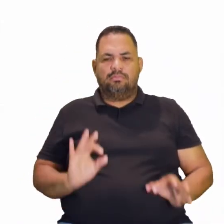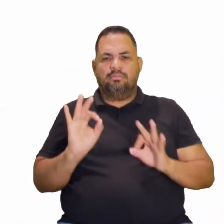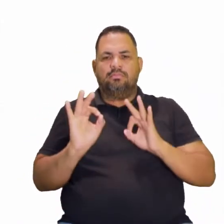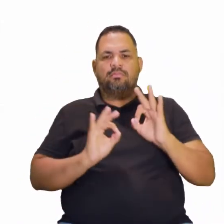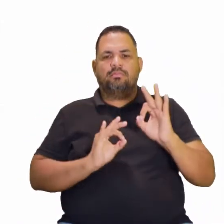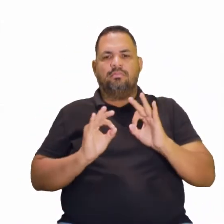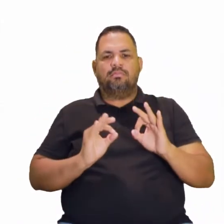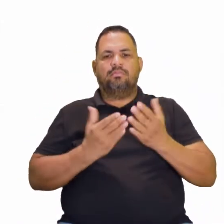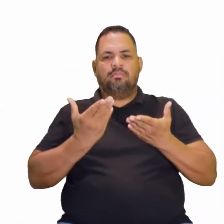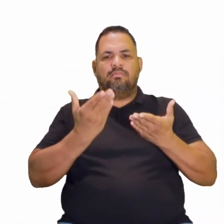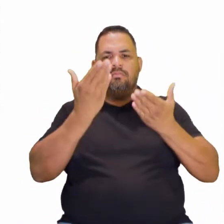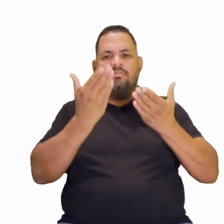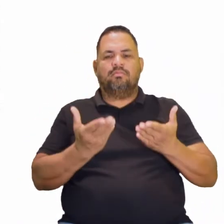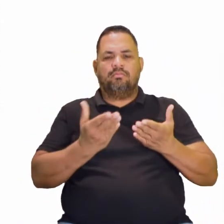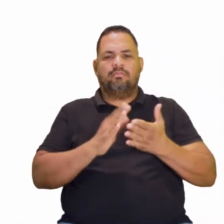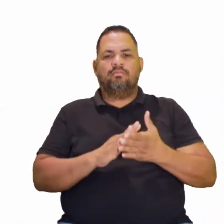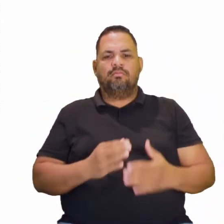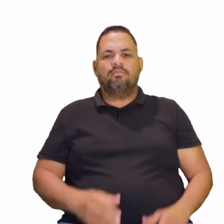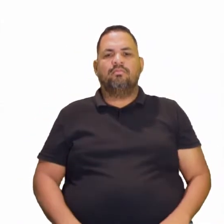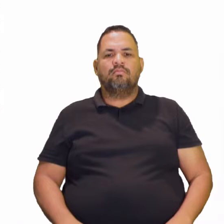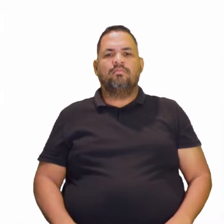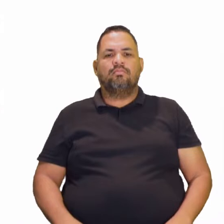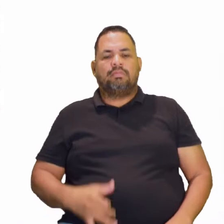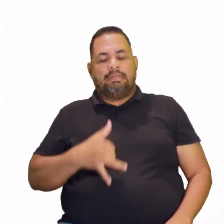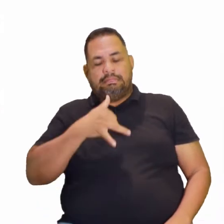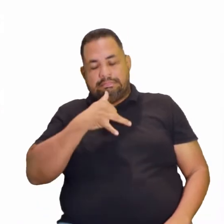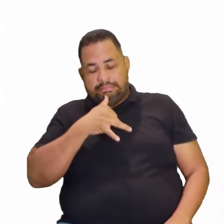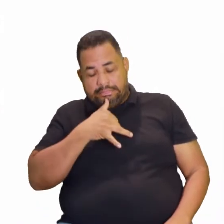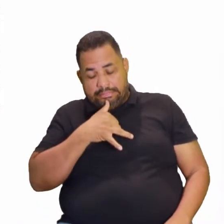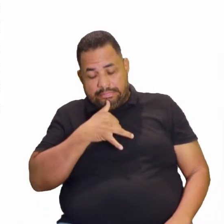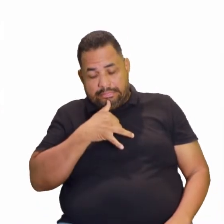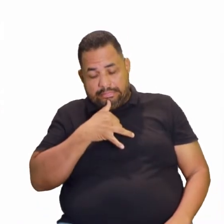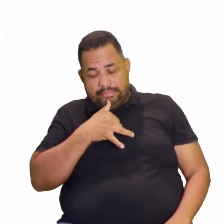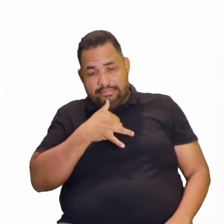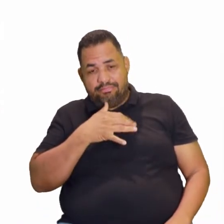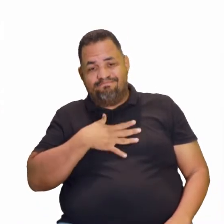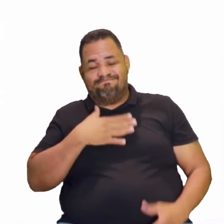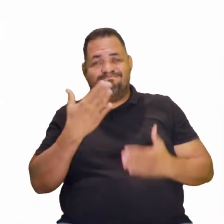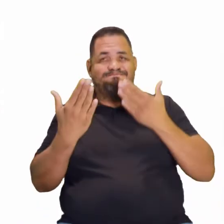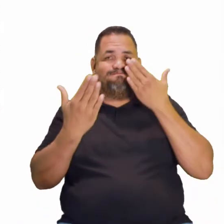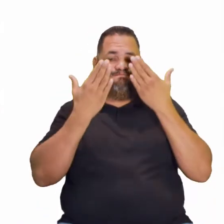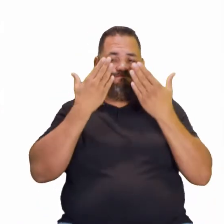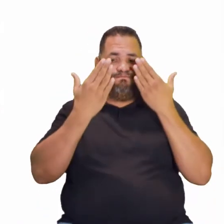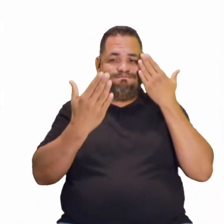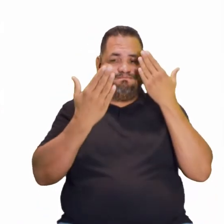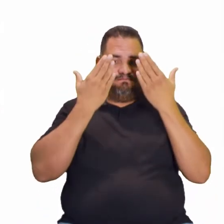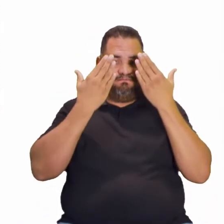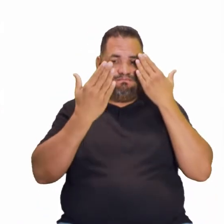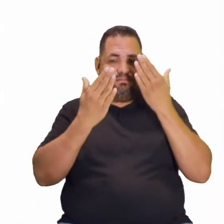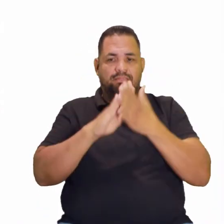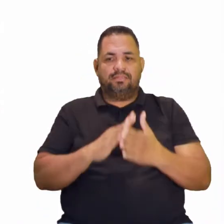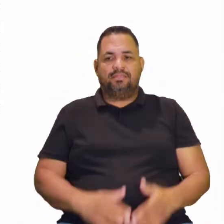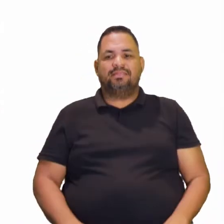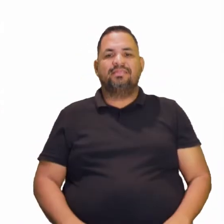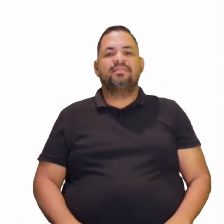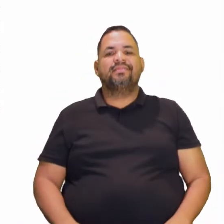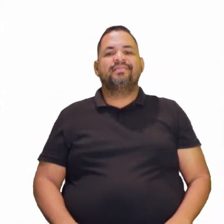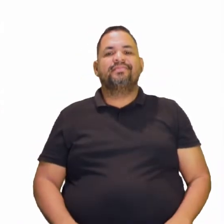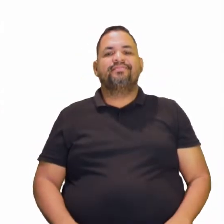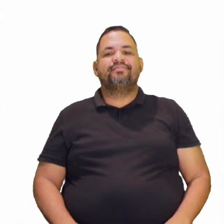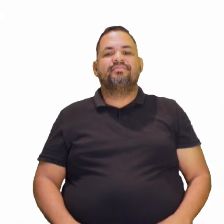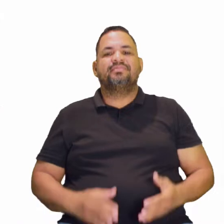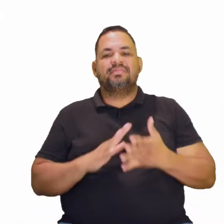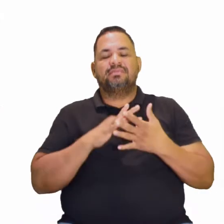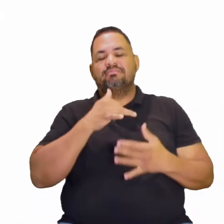que ela está naquele momento, né? Melancólico, momento psicológico, ali